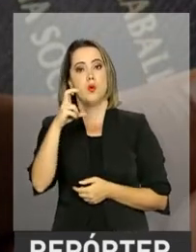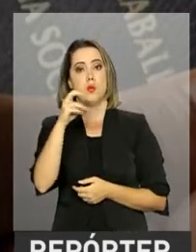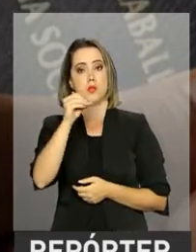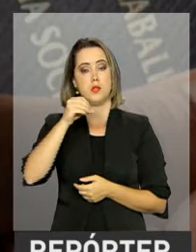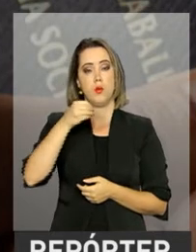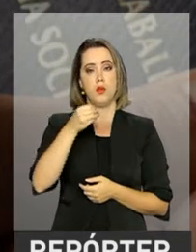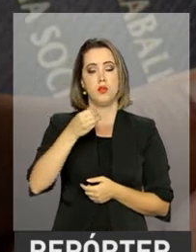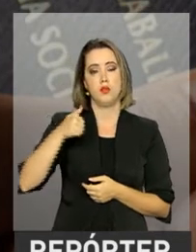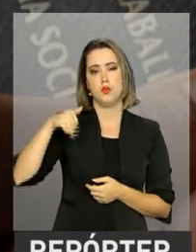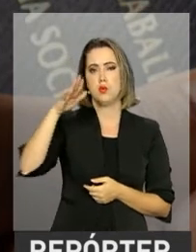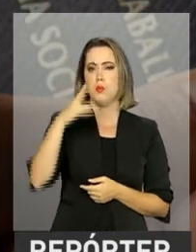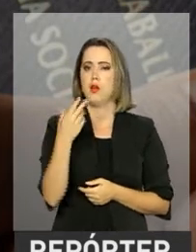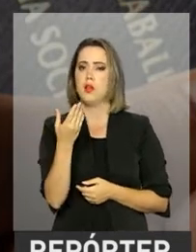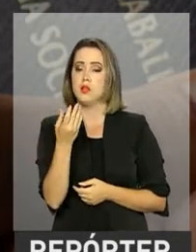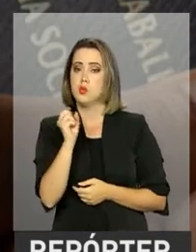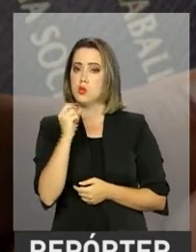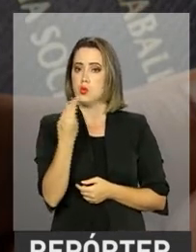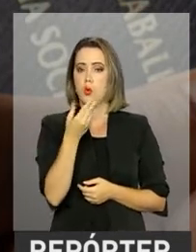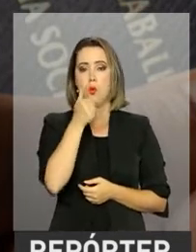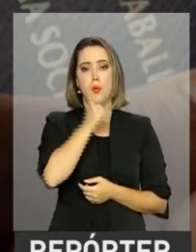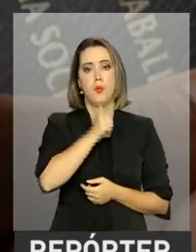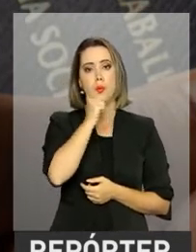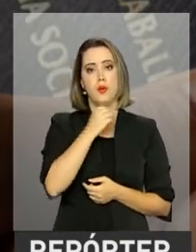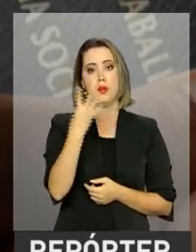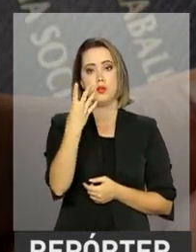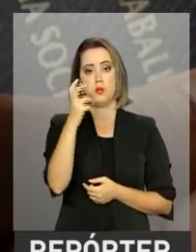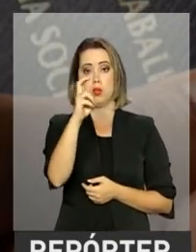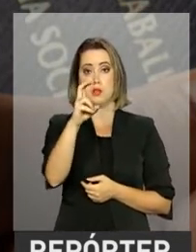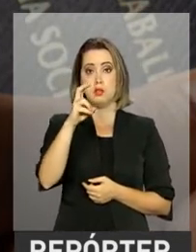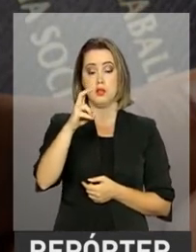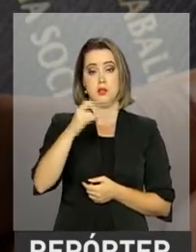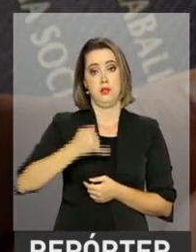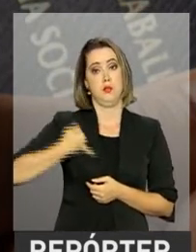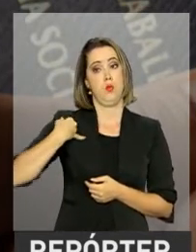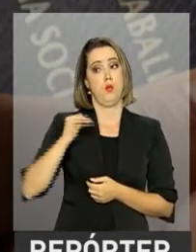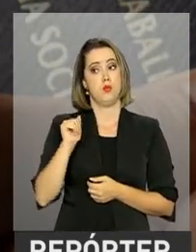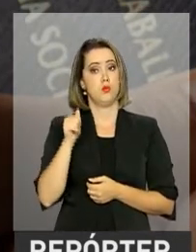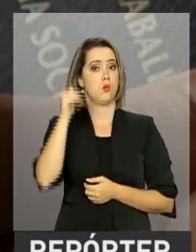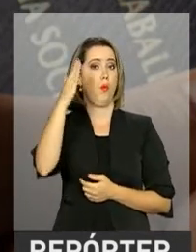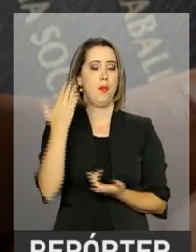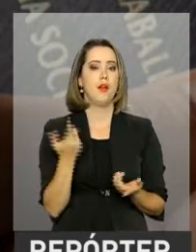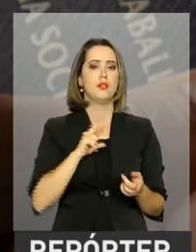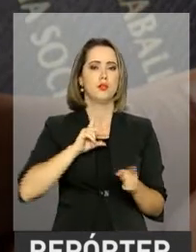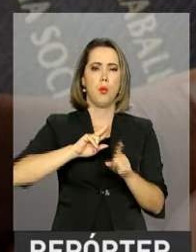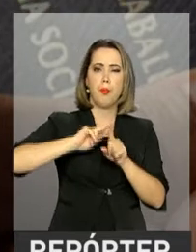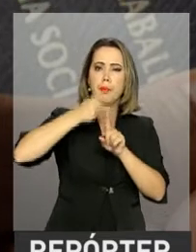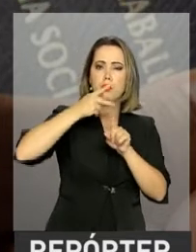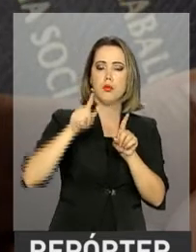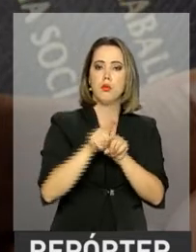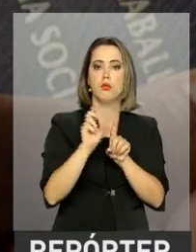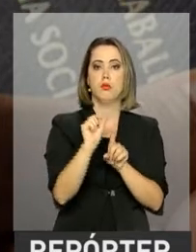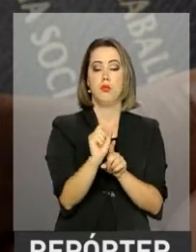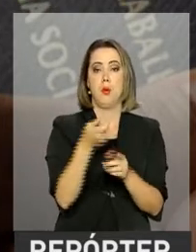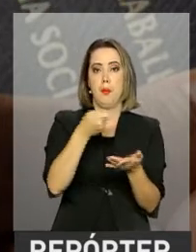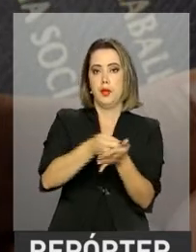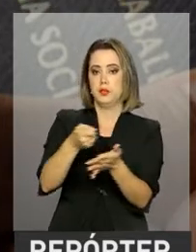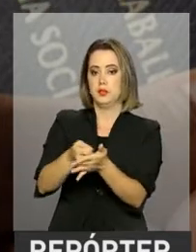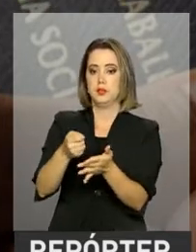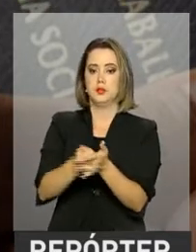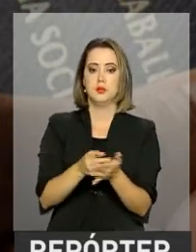e para mulheres com 45 anos ou mais eles deverão cumprir um período adicional de contribuição